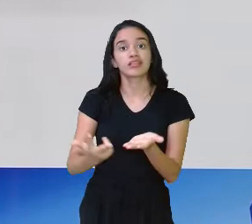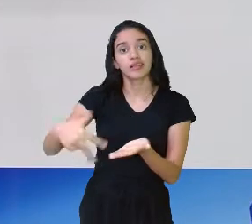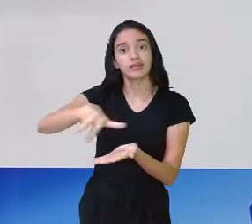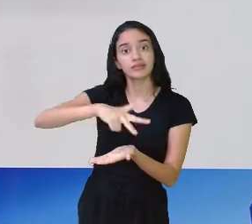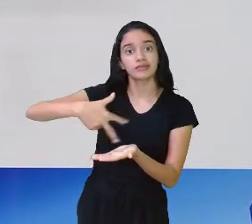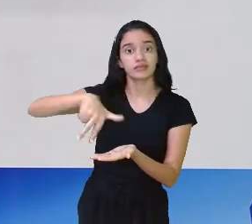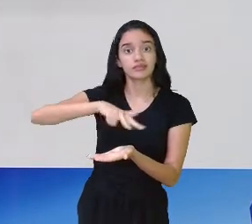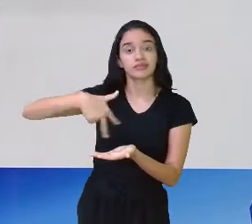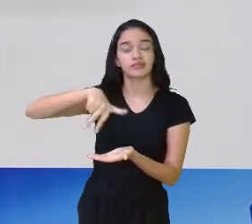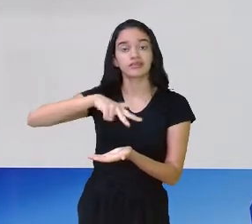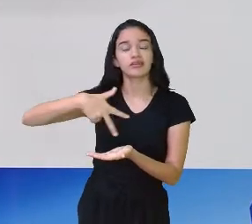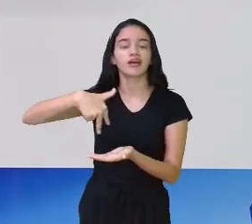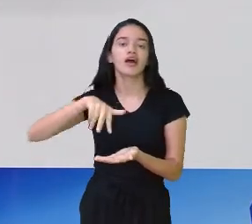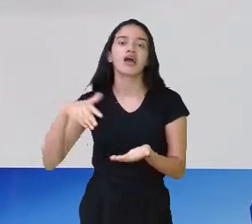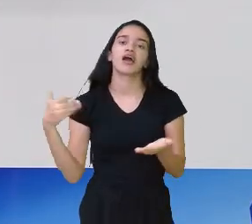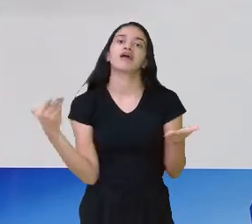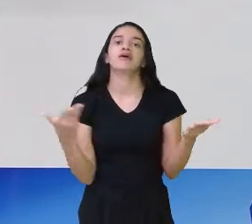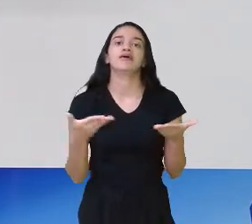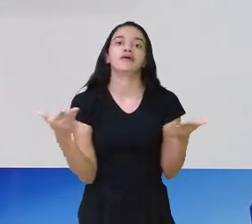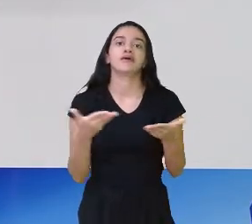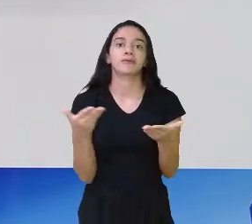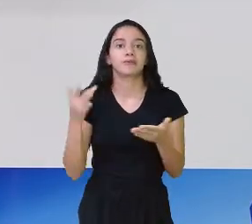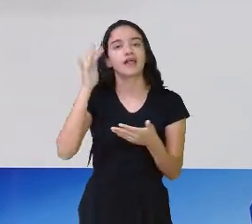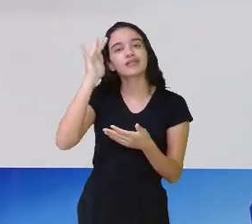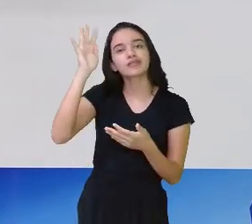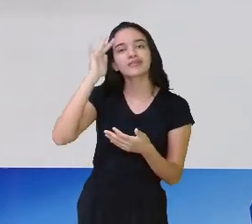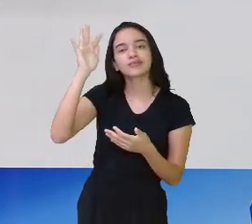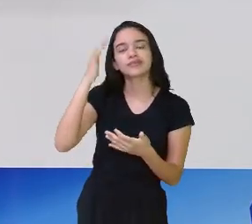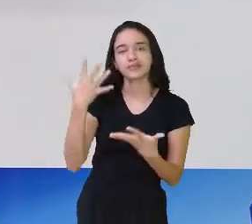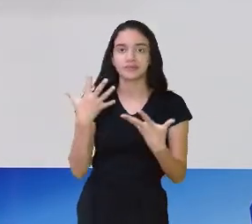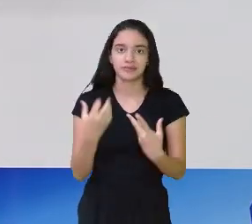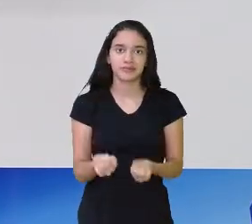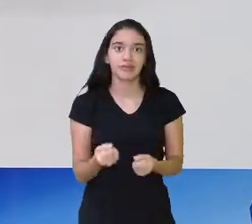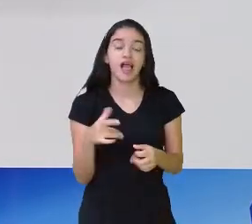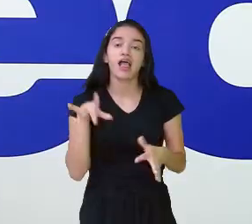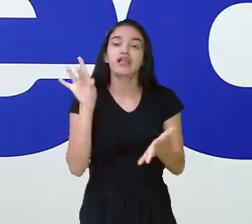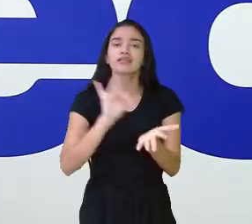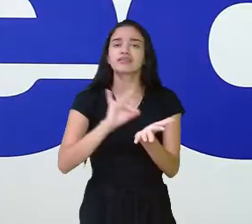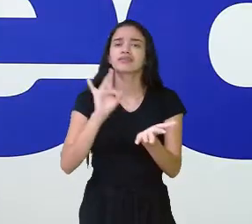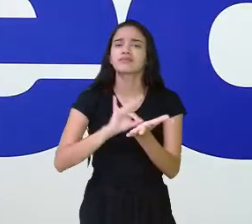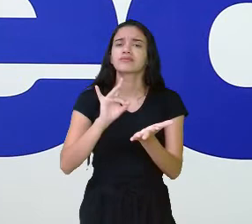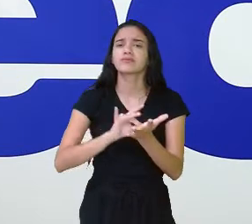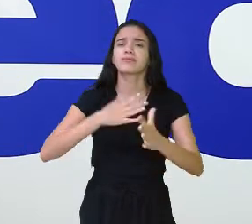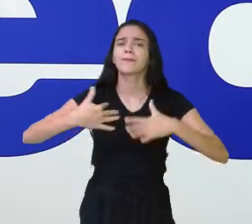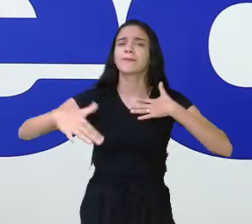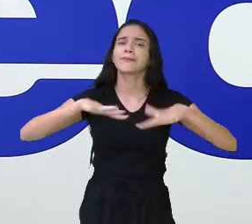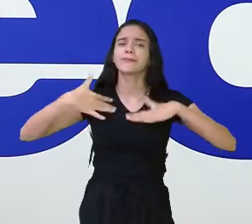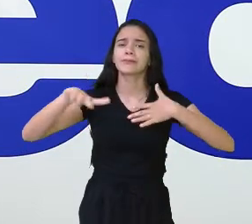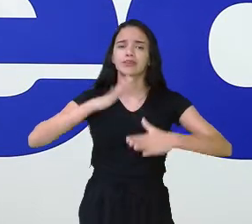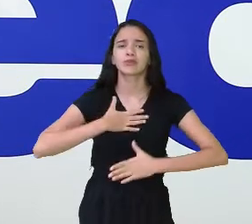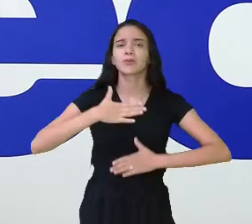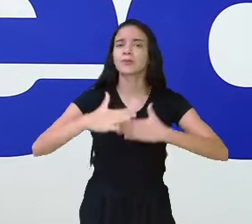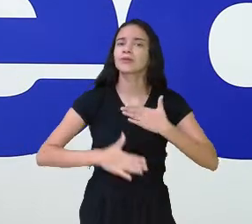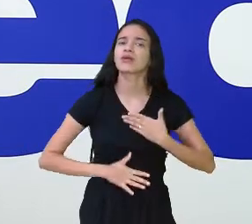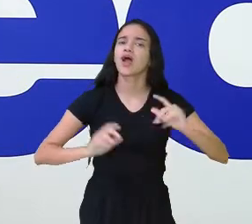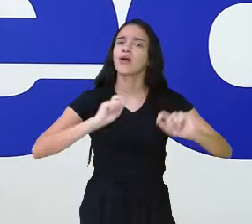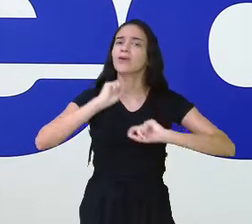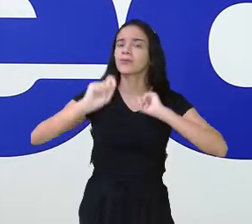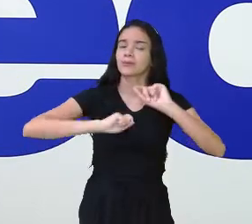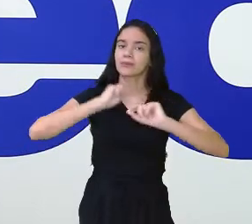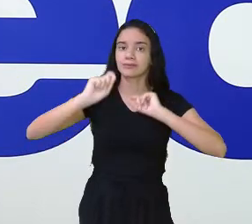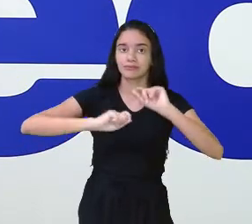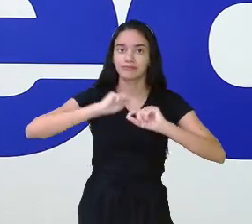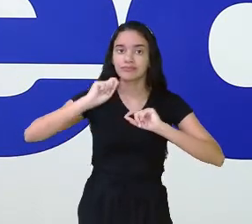gente vai teorizar um pouco, né? Vamos porque, na verdade, o que é o movimento corporal, se